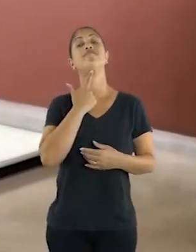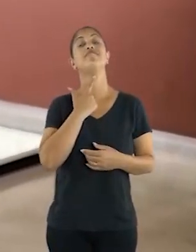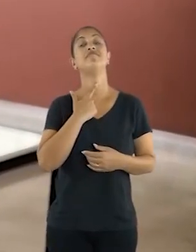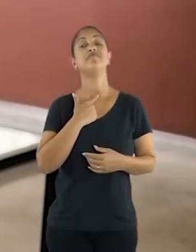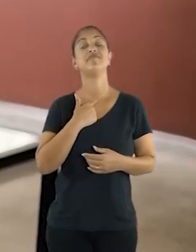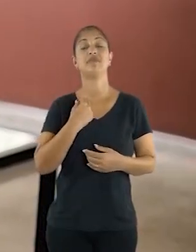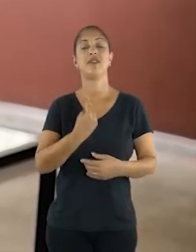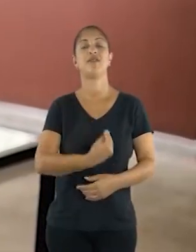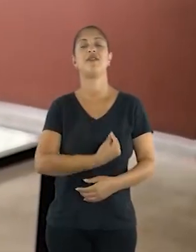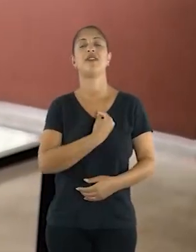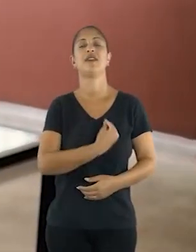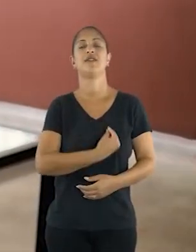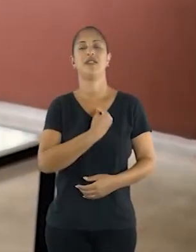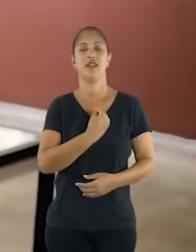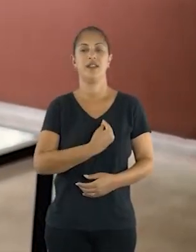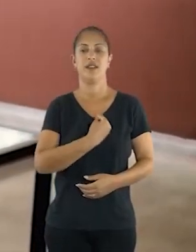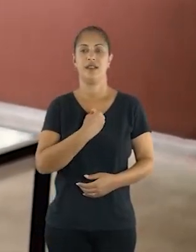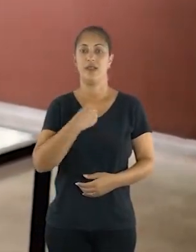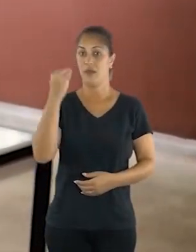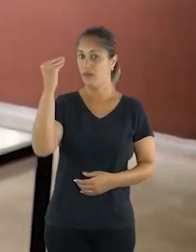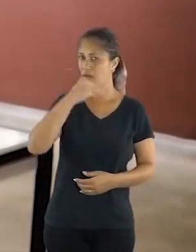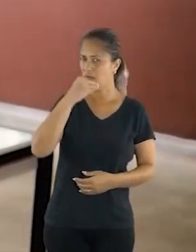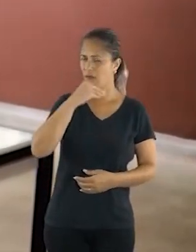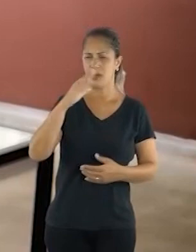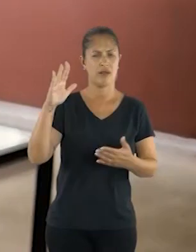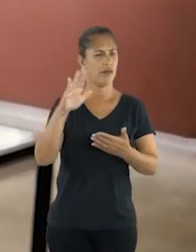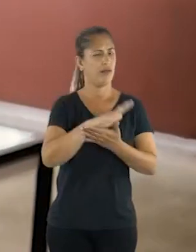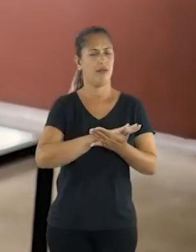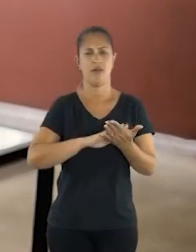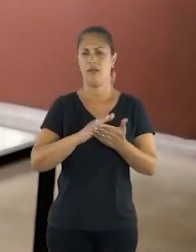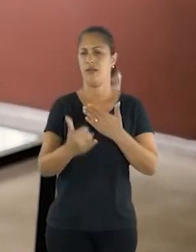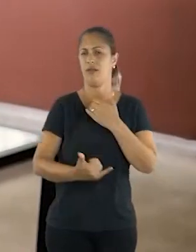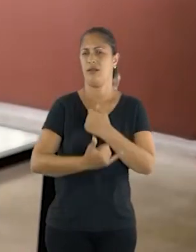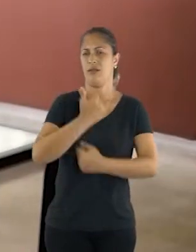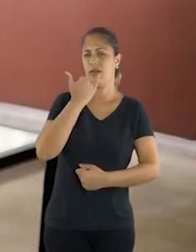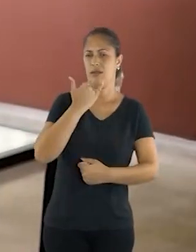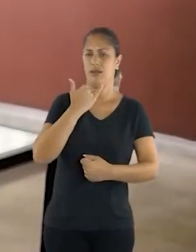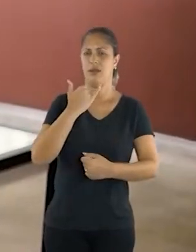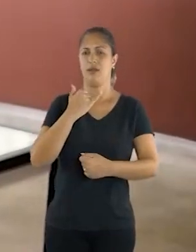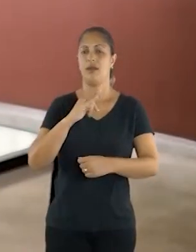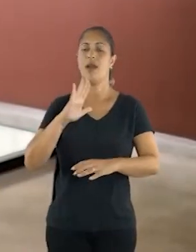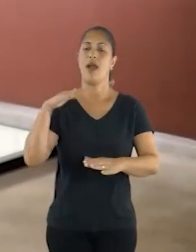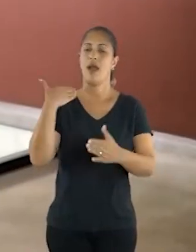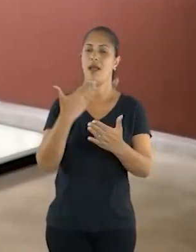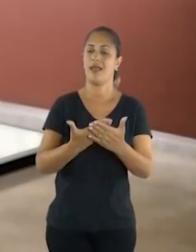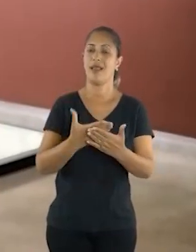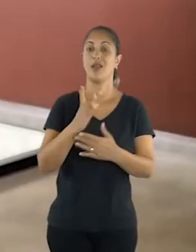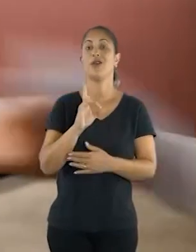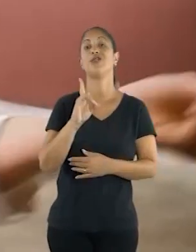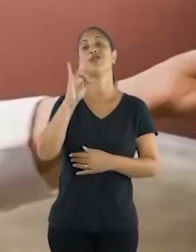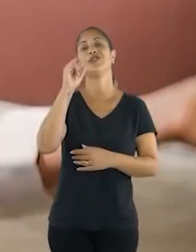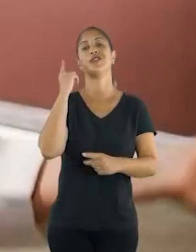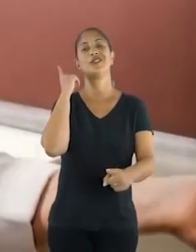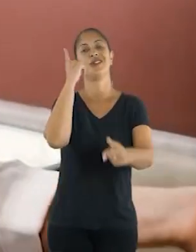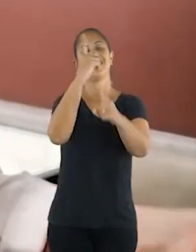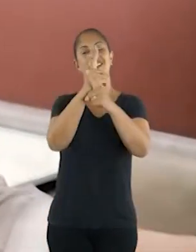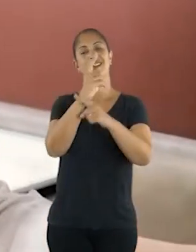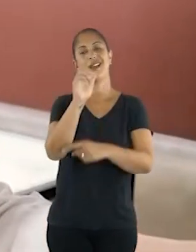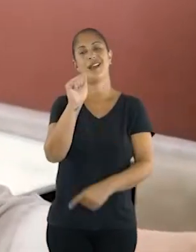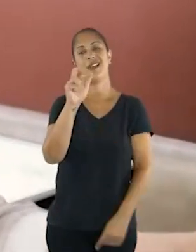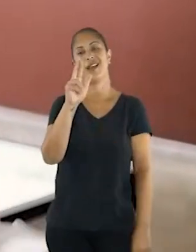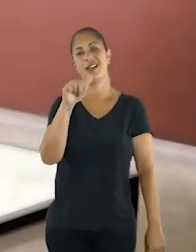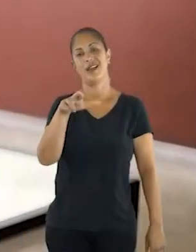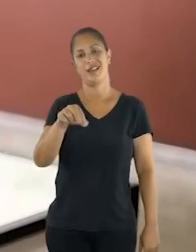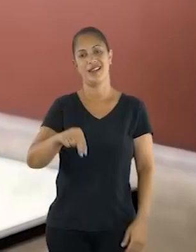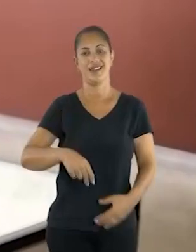viver muito, sem fracasso e sem engano, até ver chegar o dia de